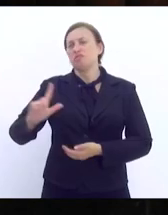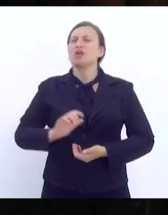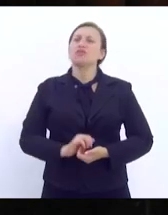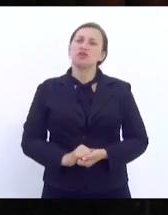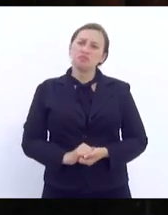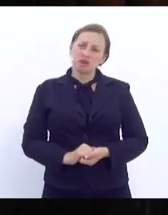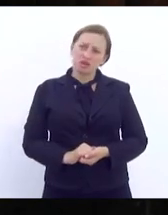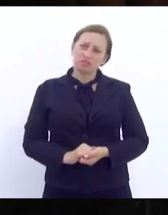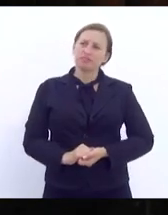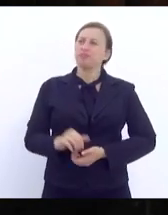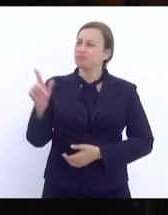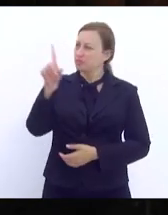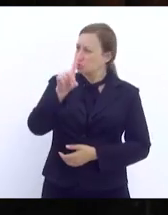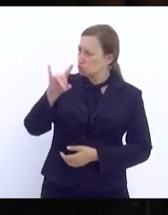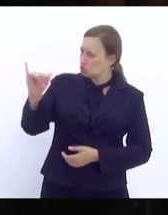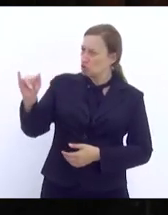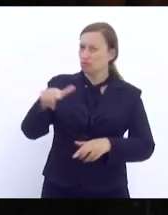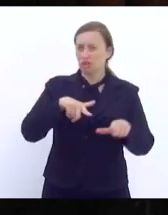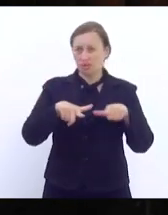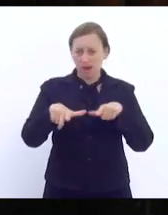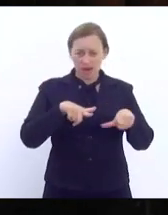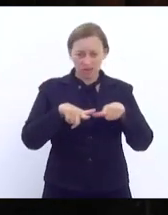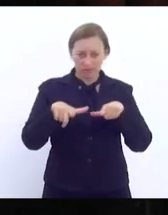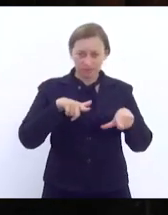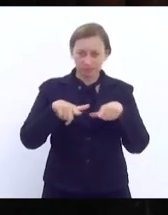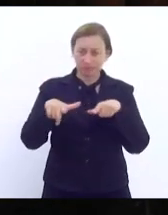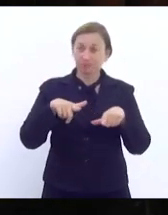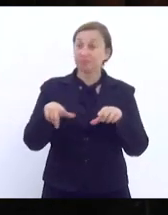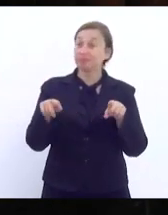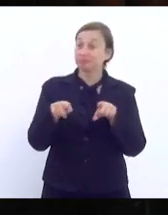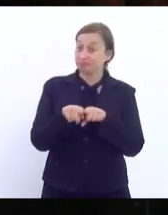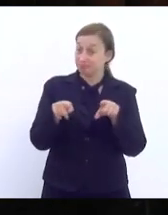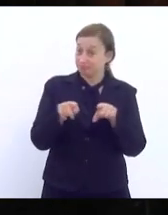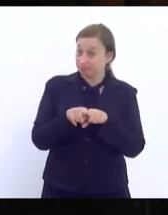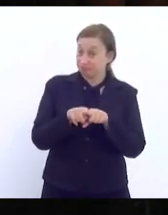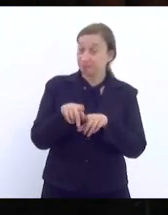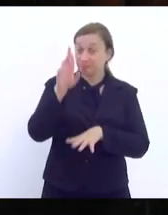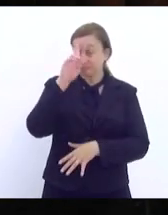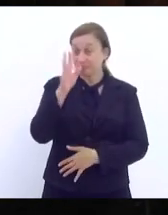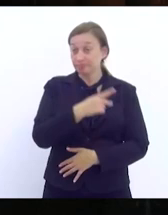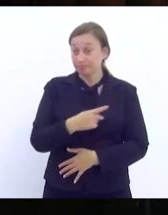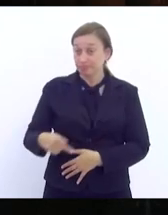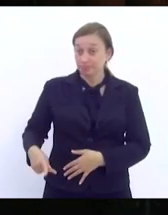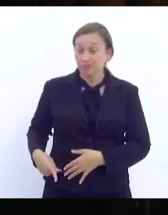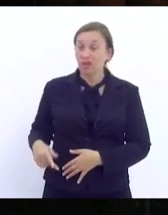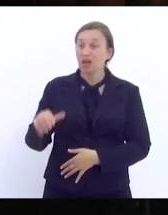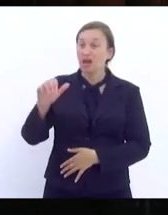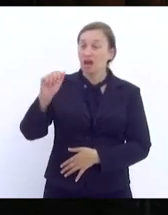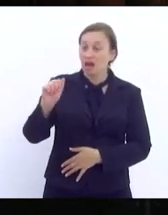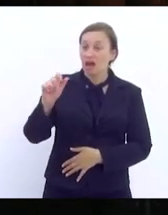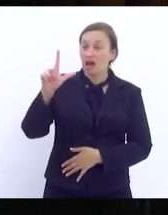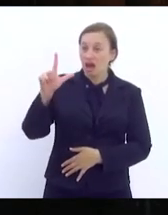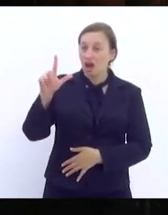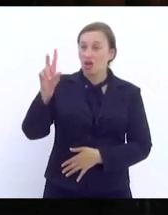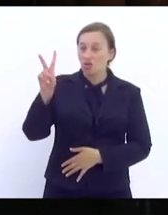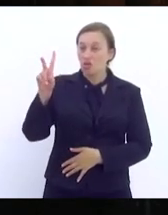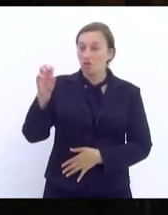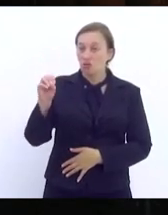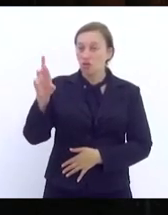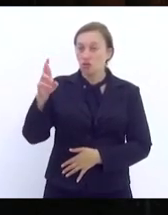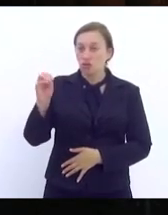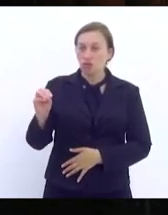nota do dia da operação o também o senhor presidente Álvaro Luiz Sávio da porta do